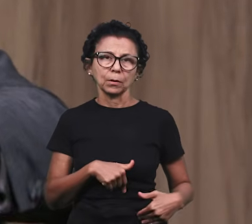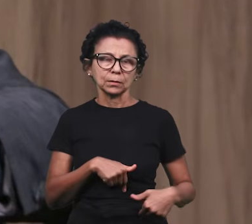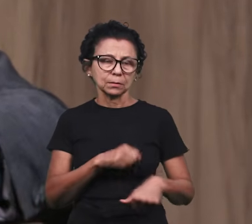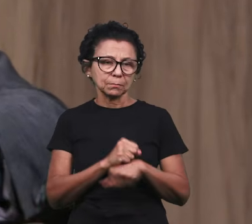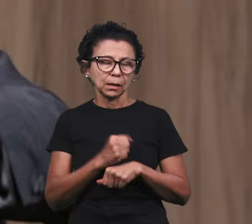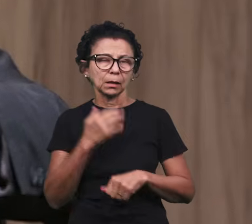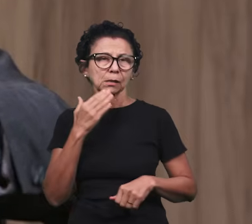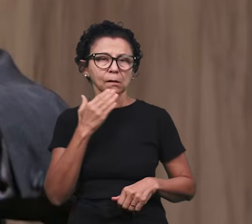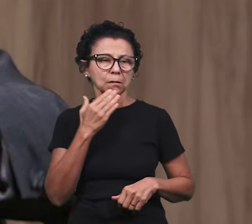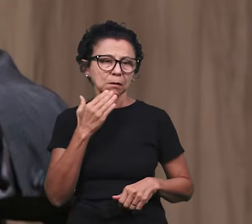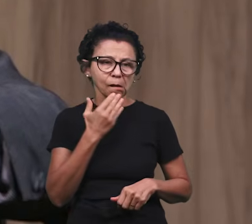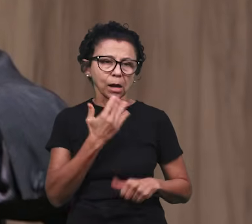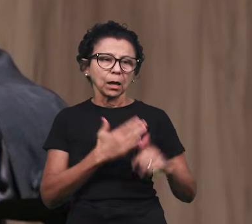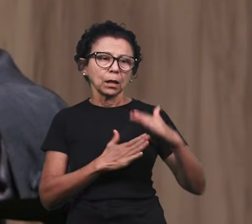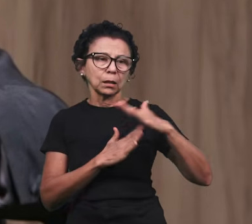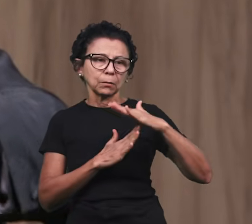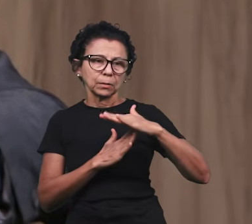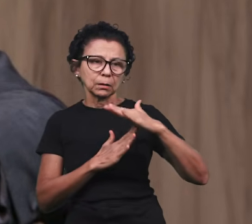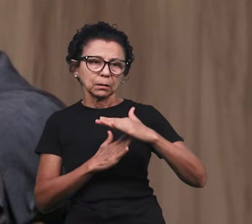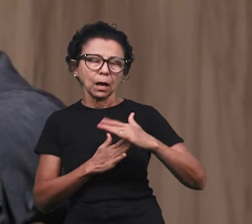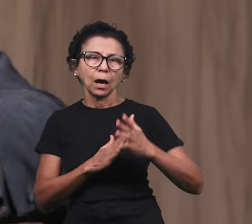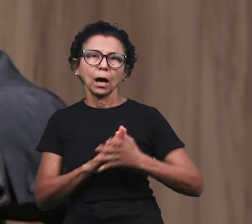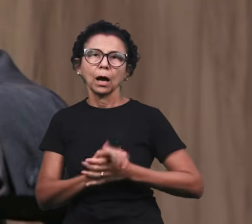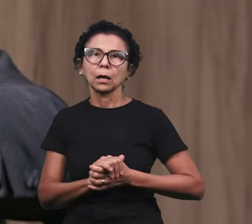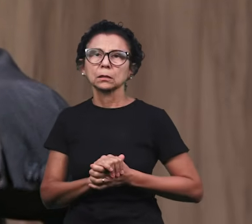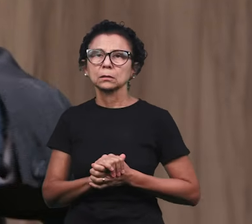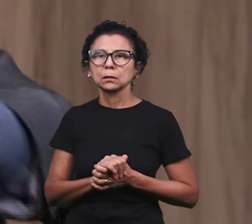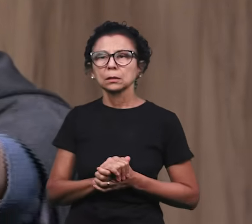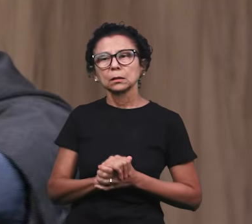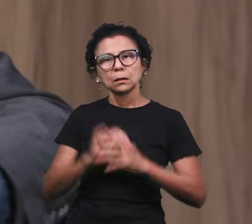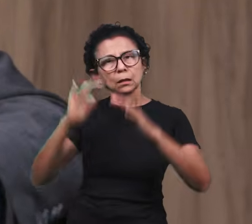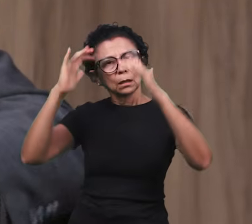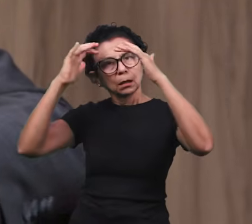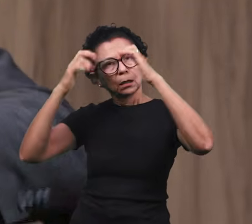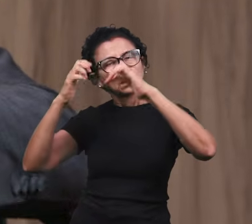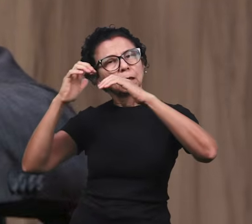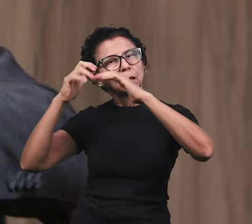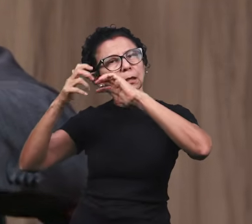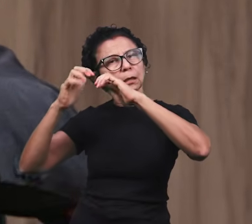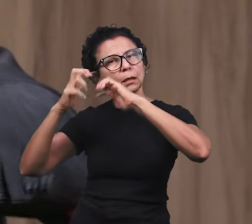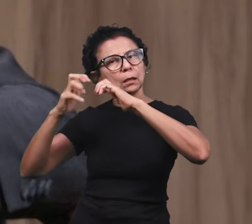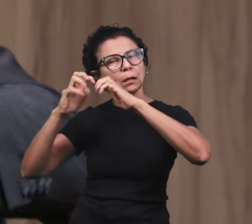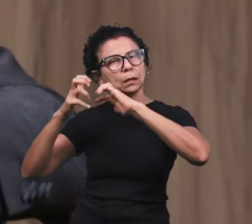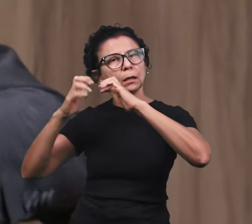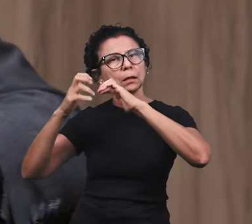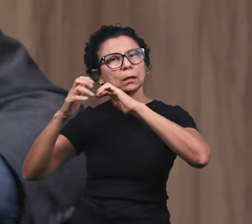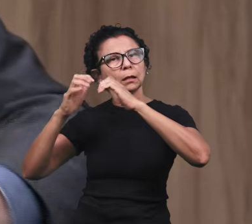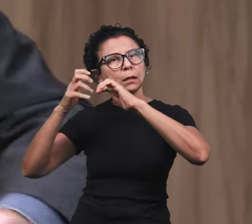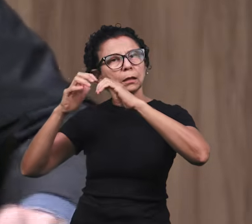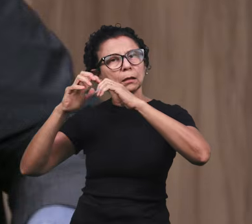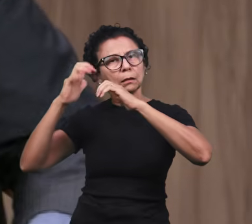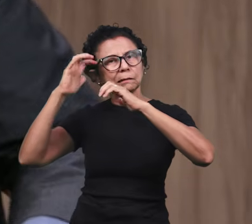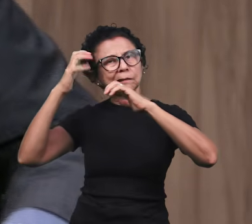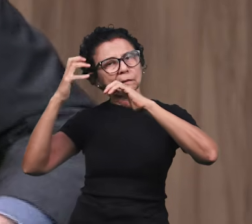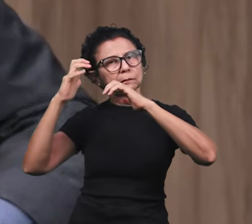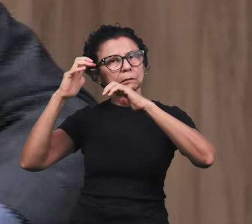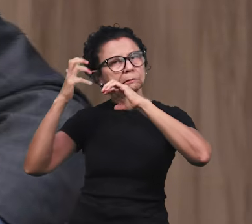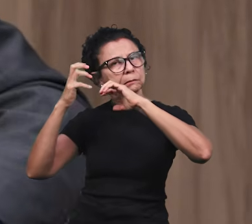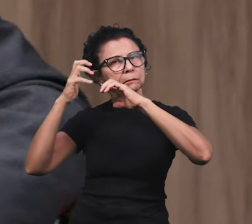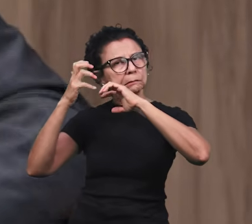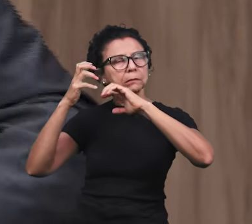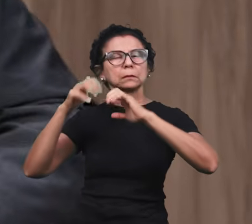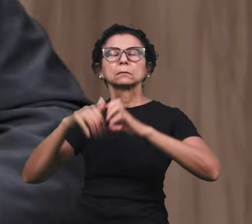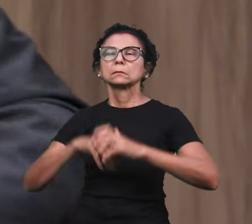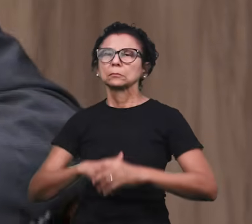limitações relacionadas a isso. São pacientes que não têm mais interações, que o sensório não é mais funcional. Então, eles voltam com um